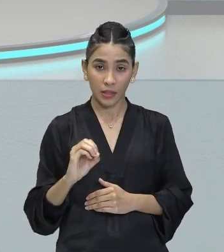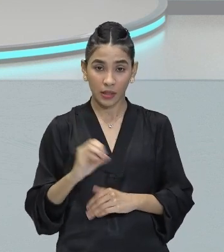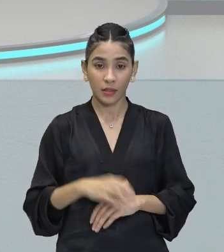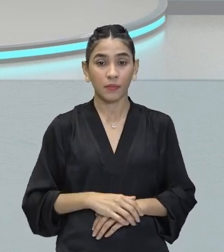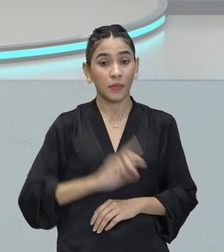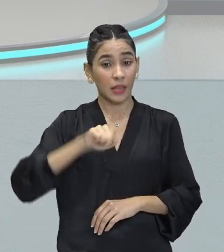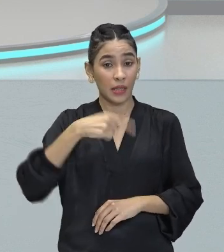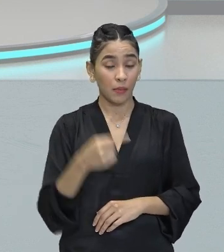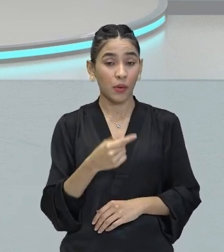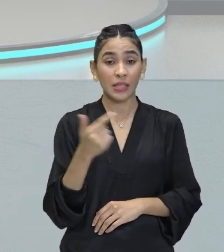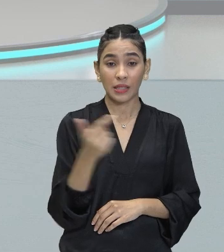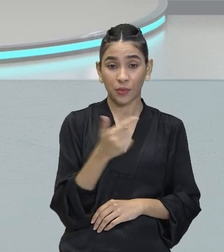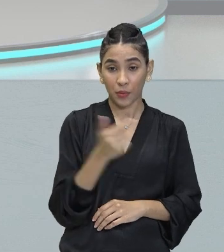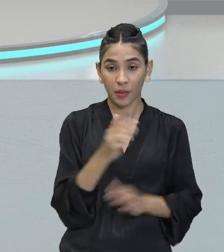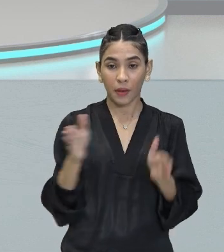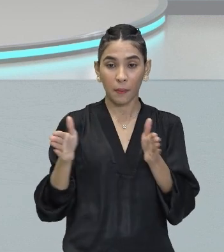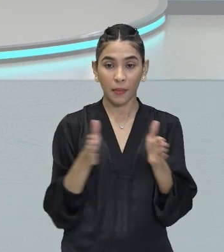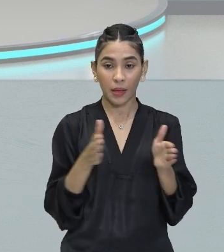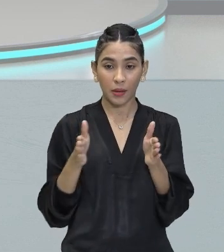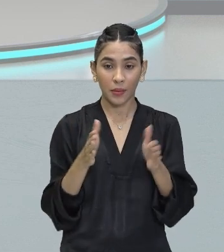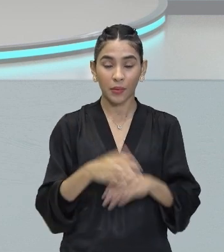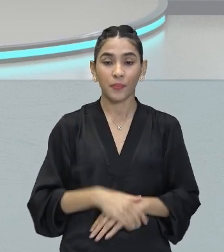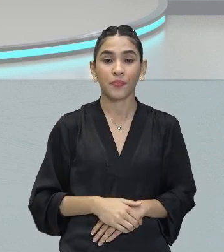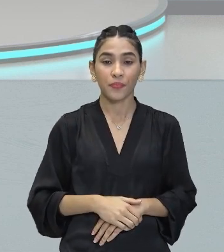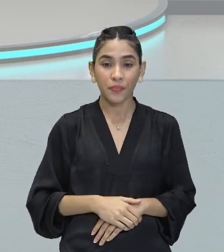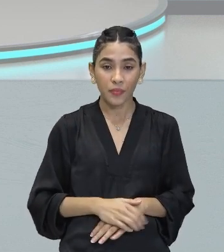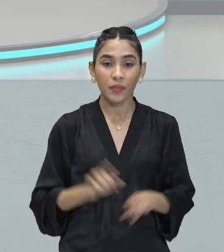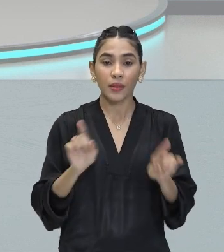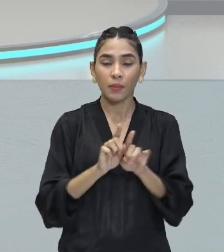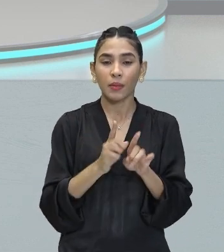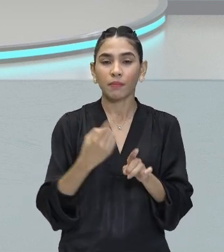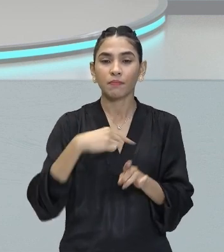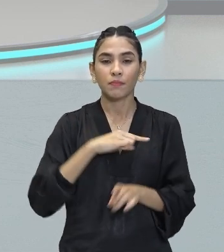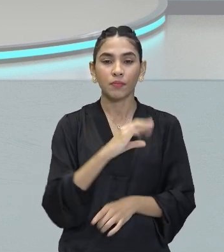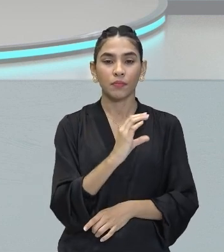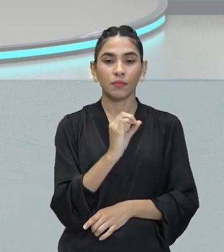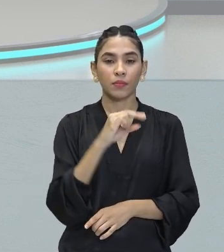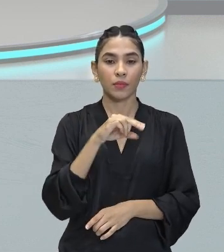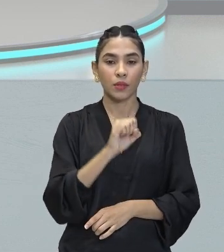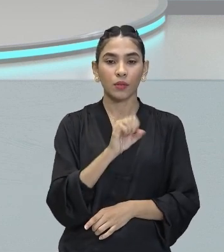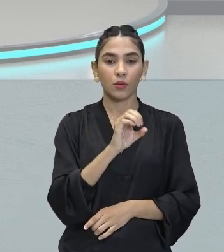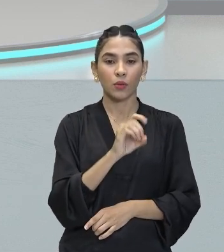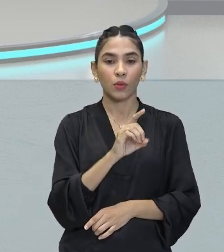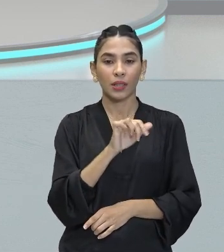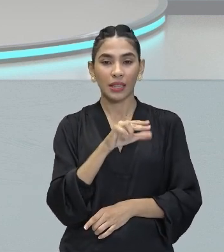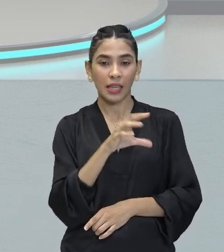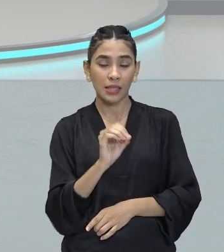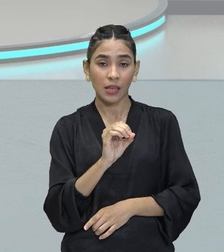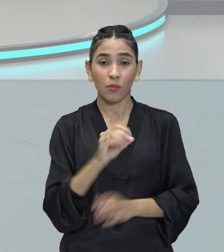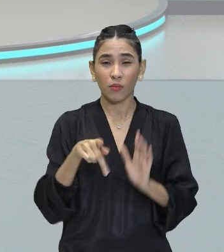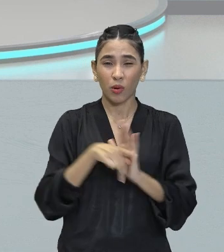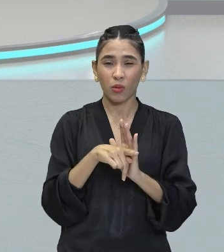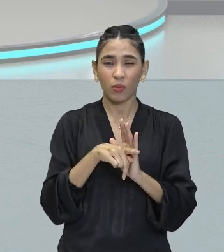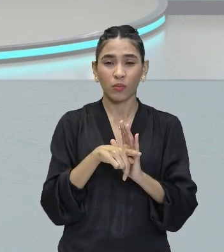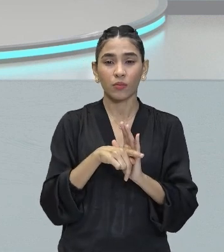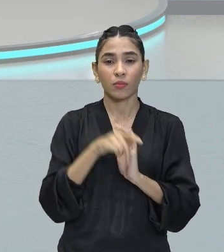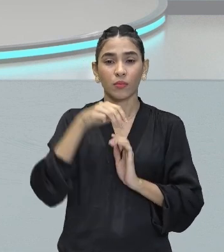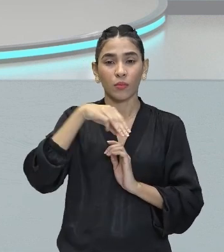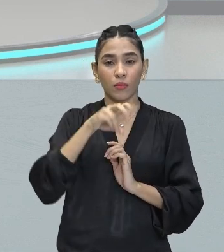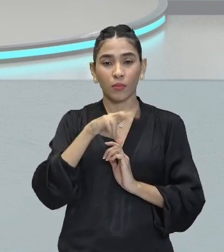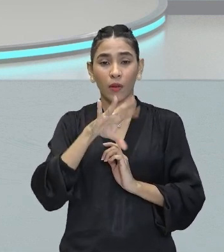Em seguida, temos a segunda fase, que é uma fase que nós chamamos de consolidação do movimento, que vai durar aí